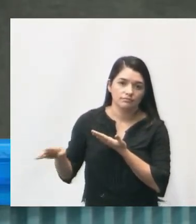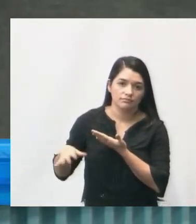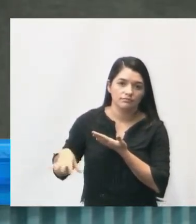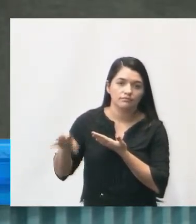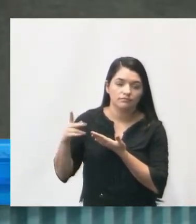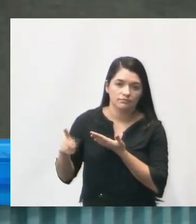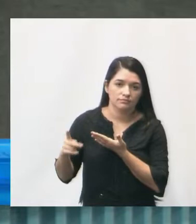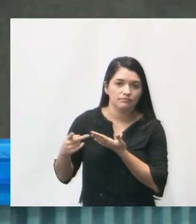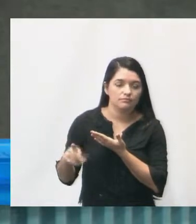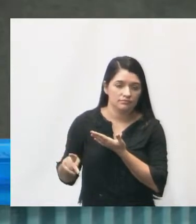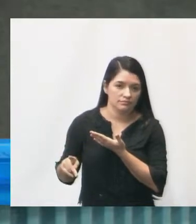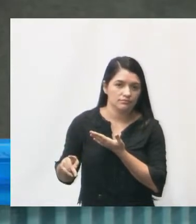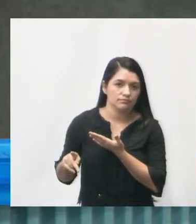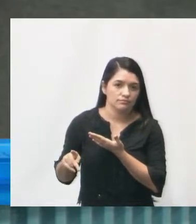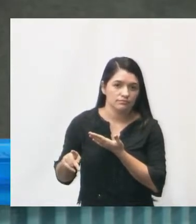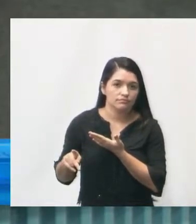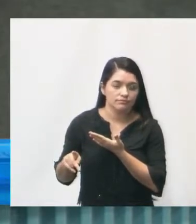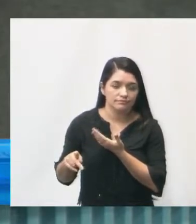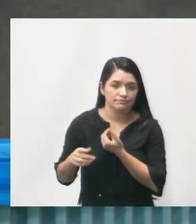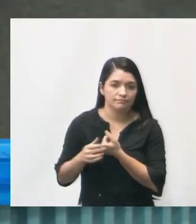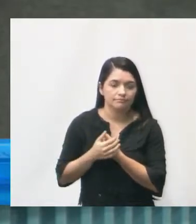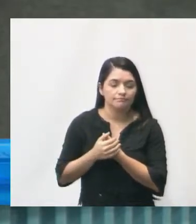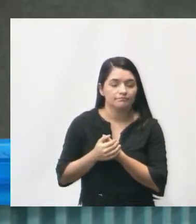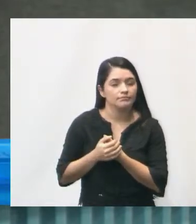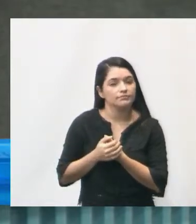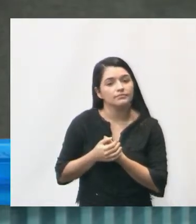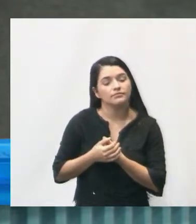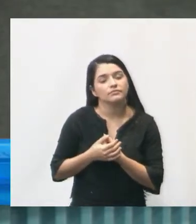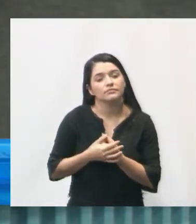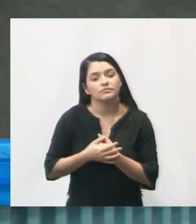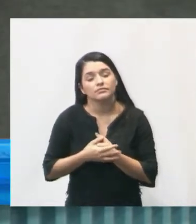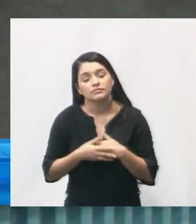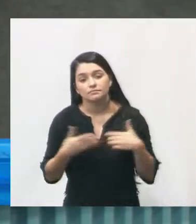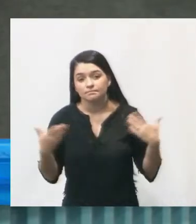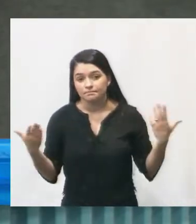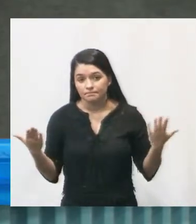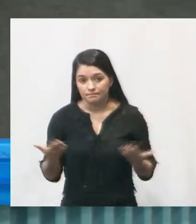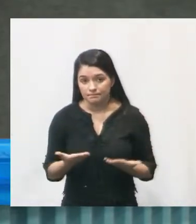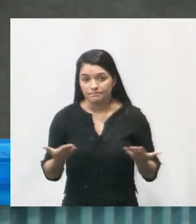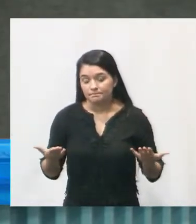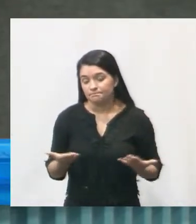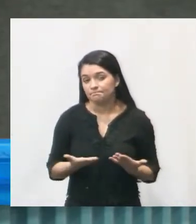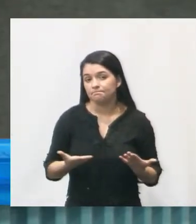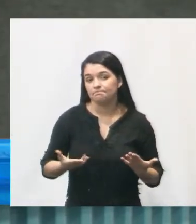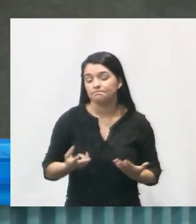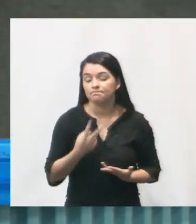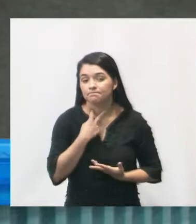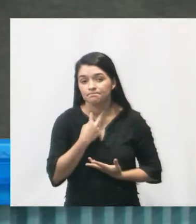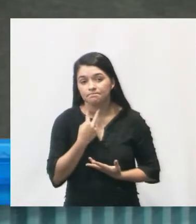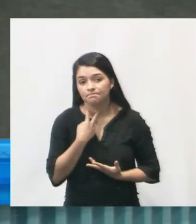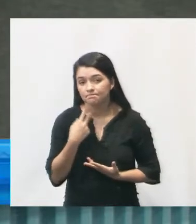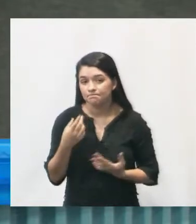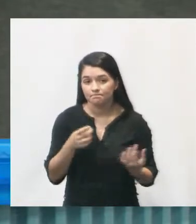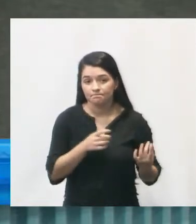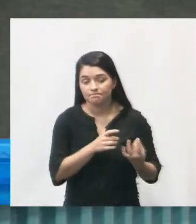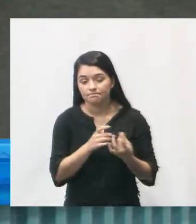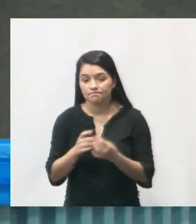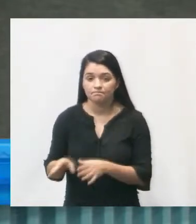Boa parte é para essa comunidade. Agora, não podemos deixar